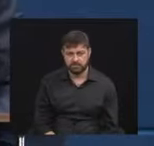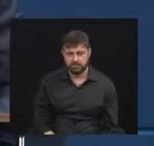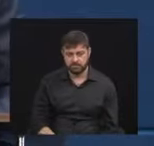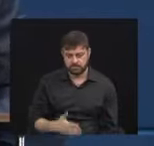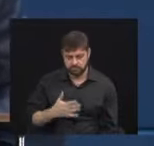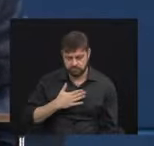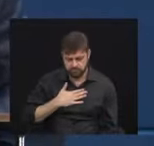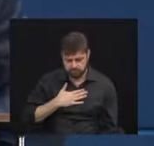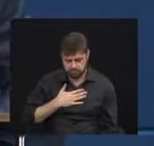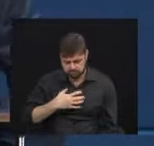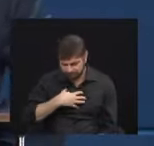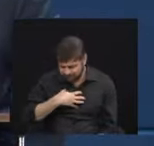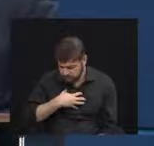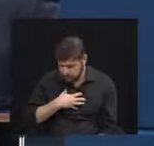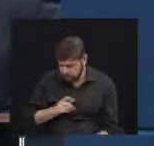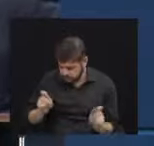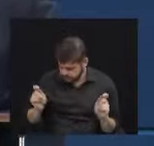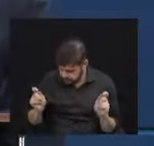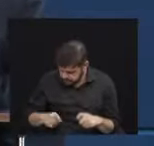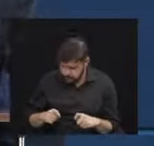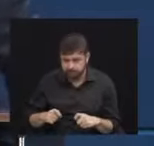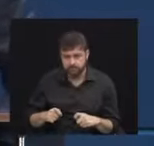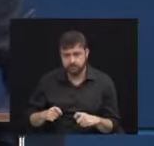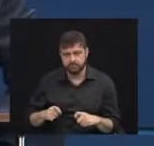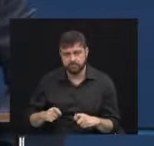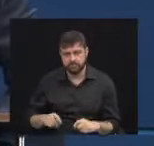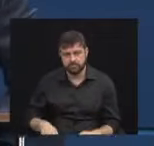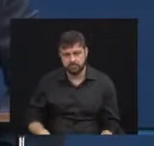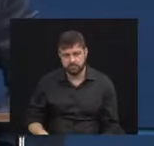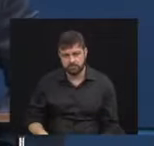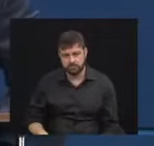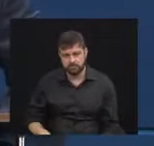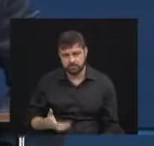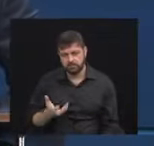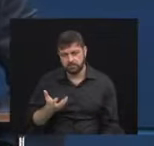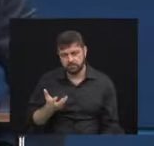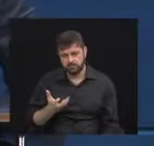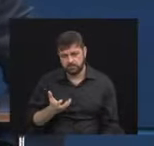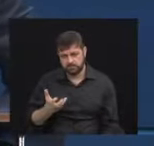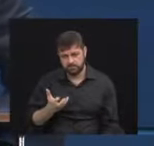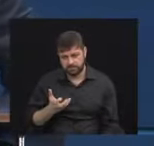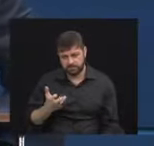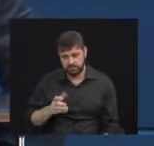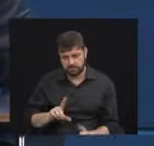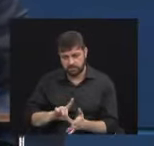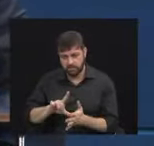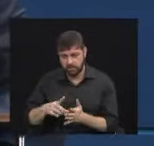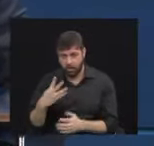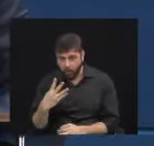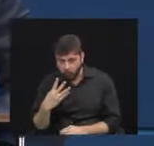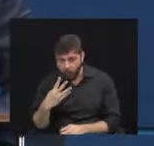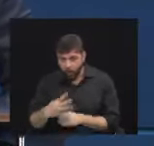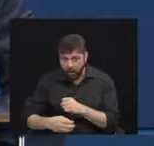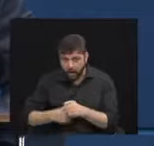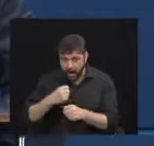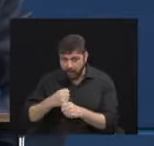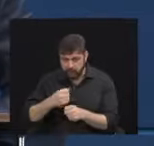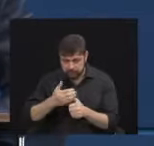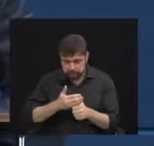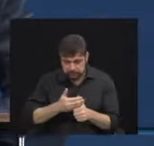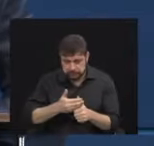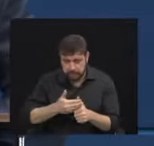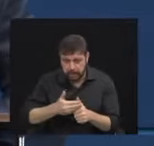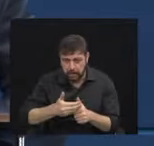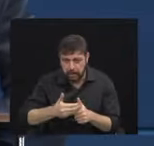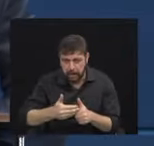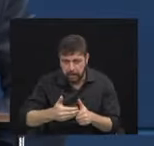minha competência legislativa, eu quero, ao final do meu mandato, que a população